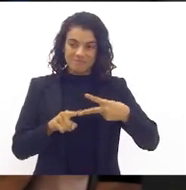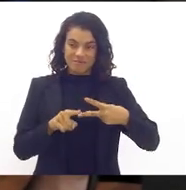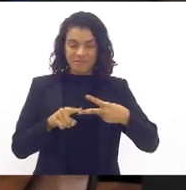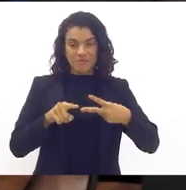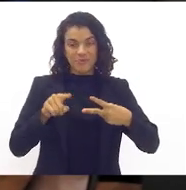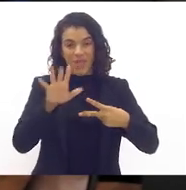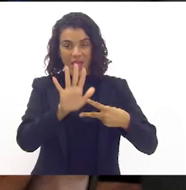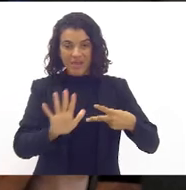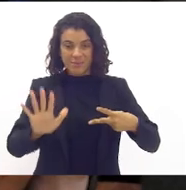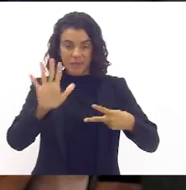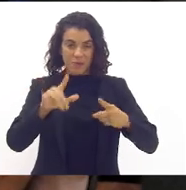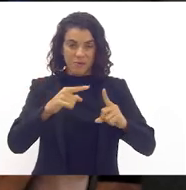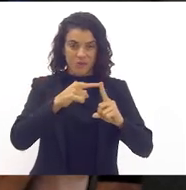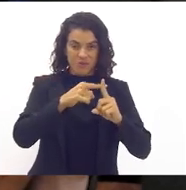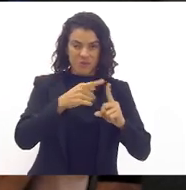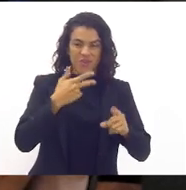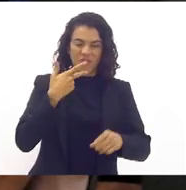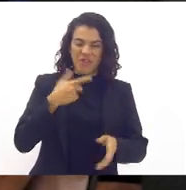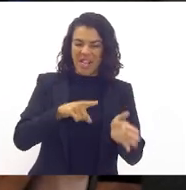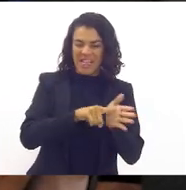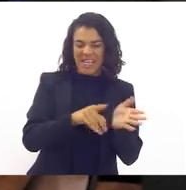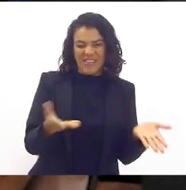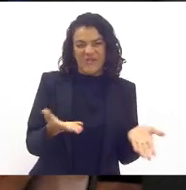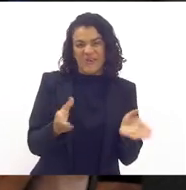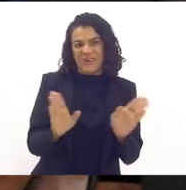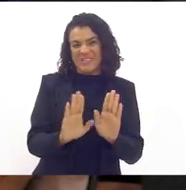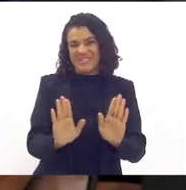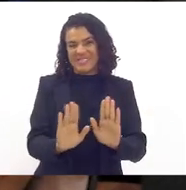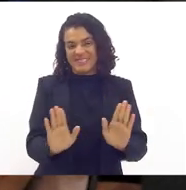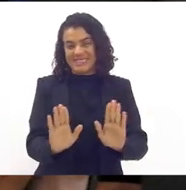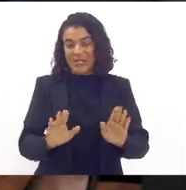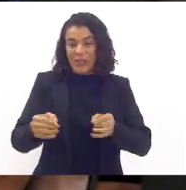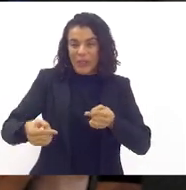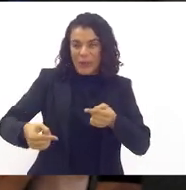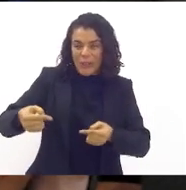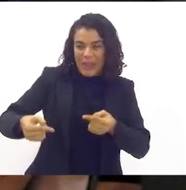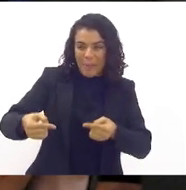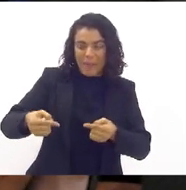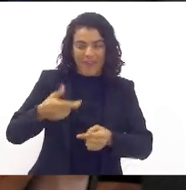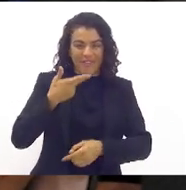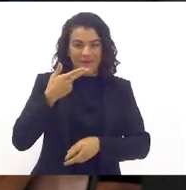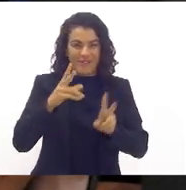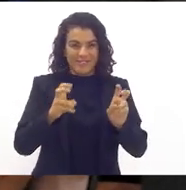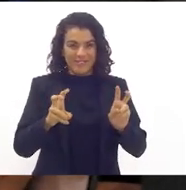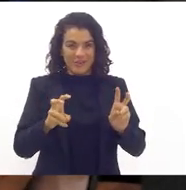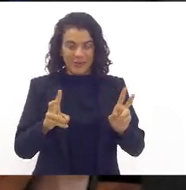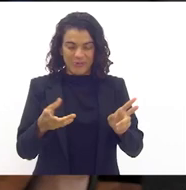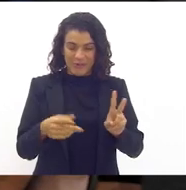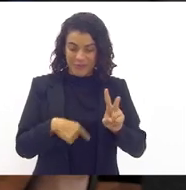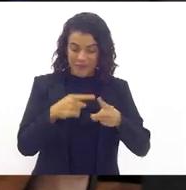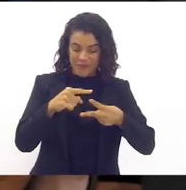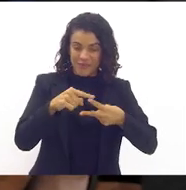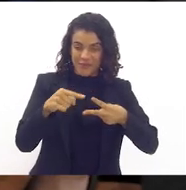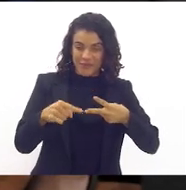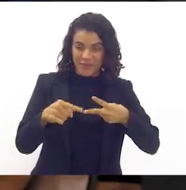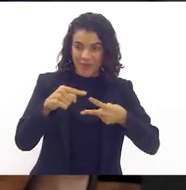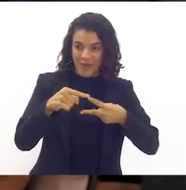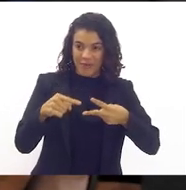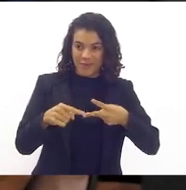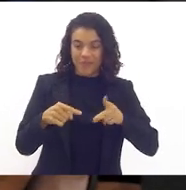aspectos positivos. Eu não quero falar hoje dos negativos, porque nos debates eu falo dos negativos. Esses